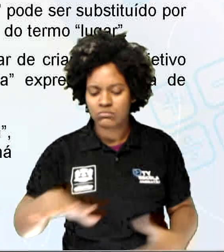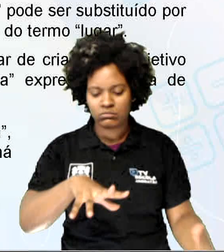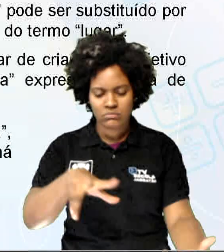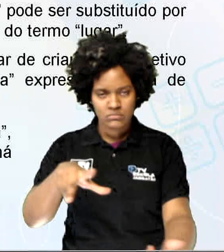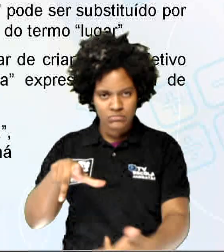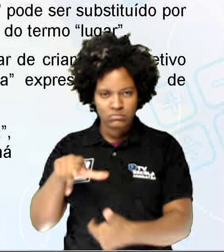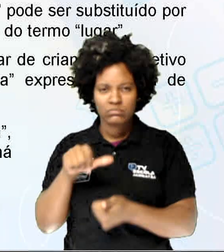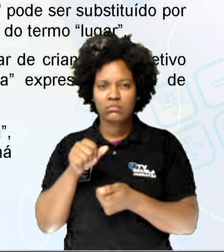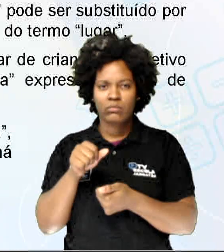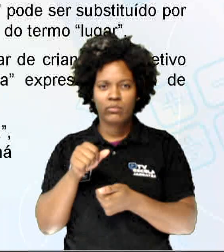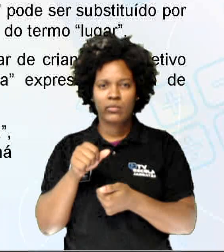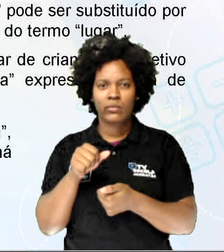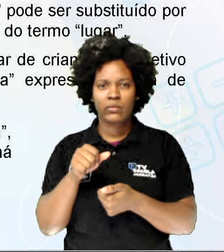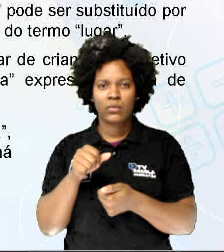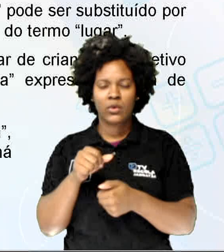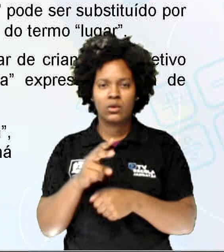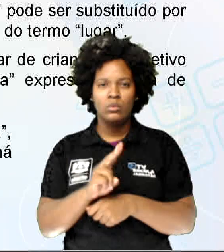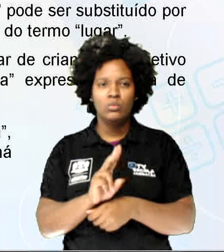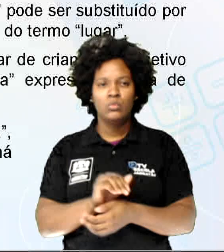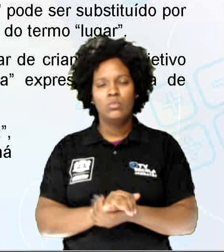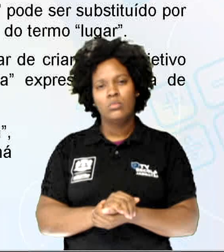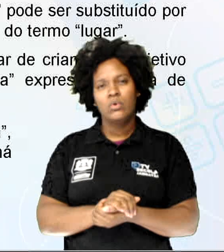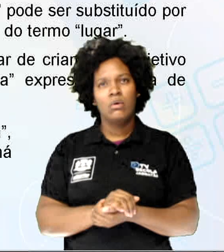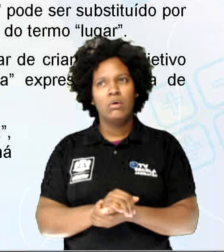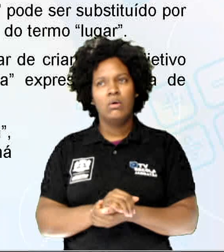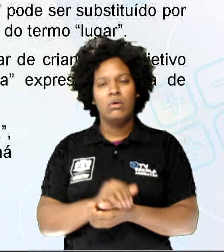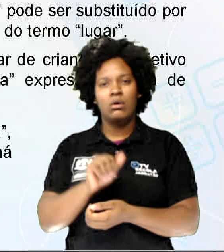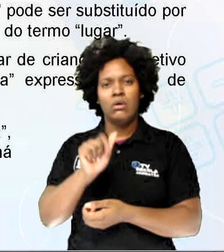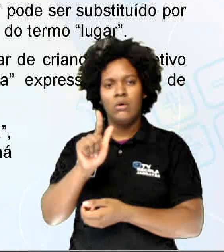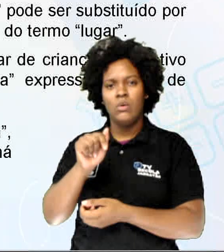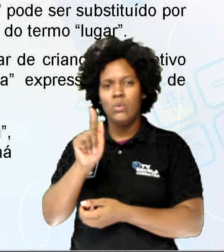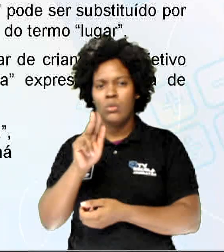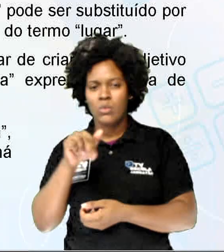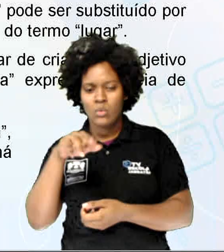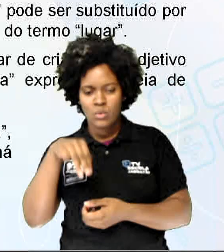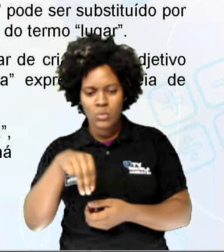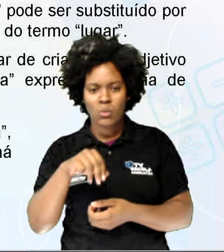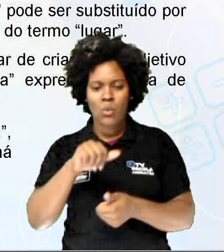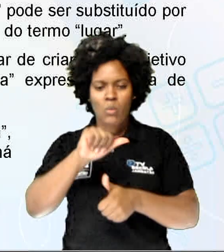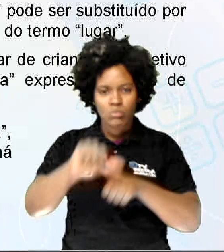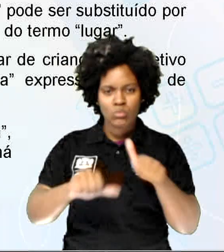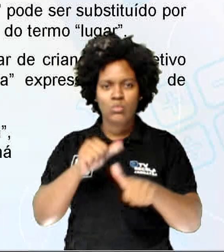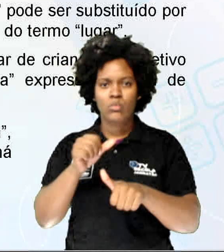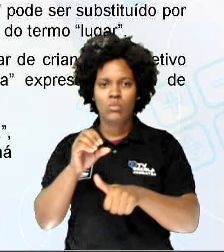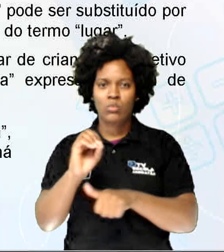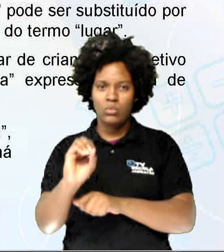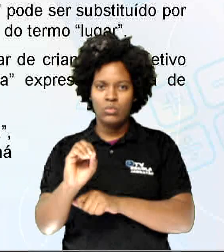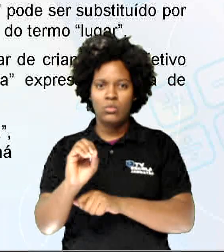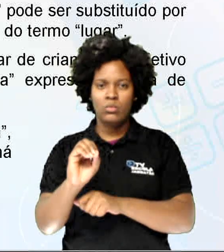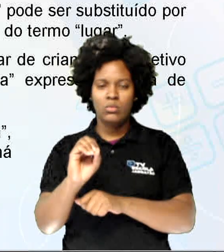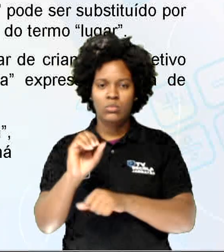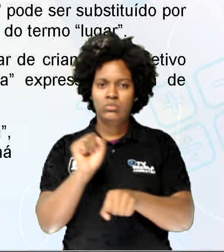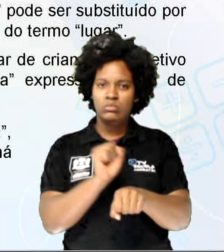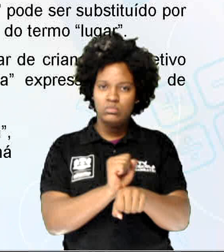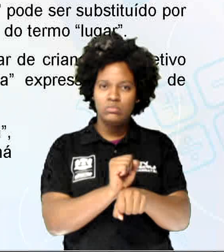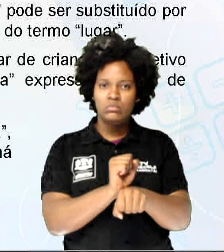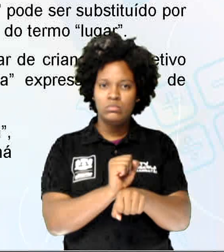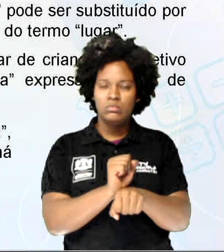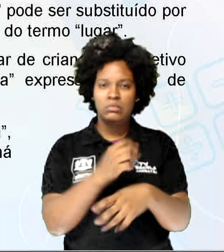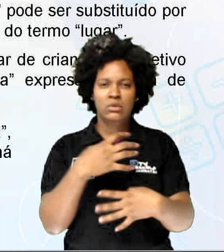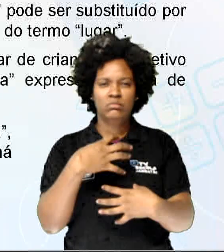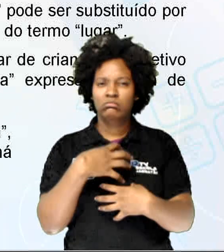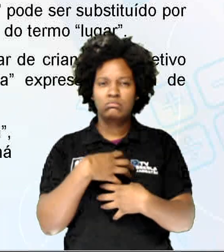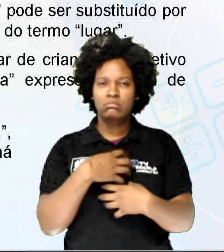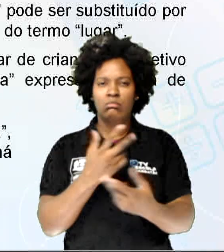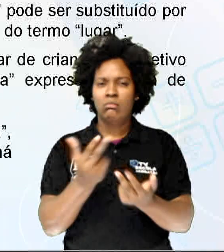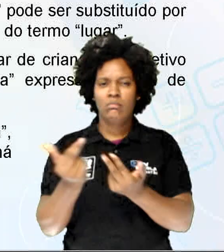planeta, o vocabulário algum pode ser substituído por o, visto que seria mantido tanto o sentido